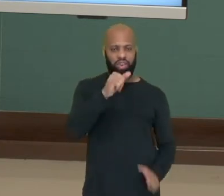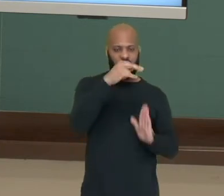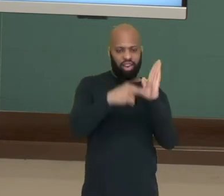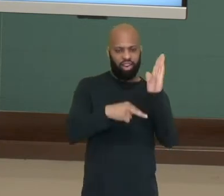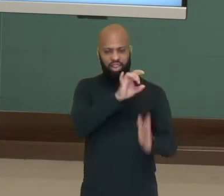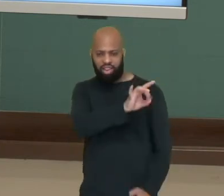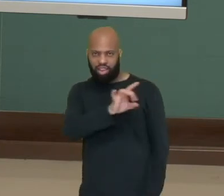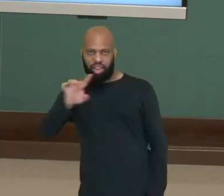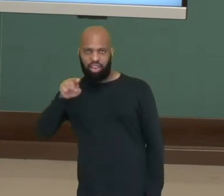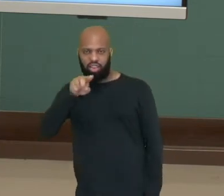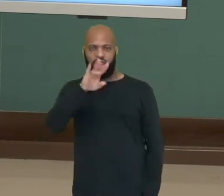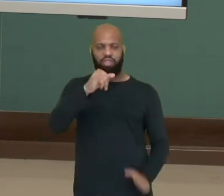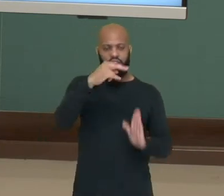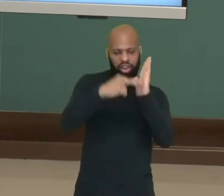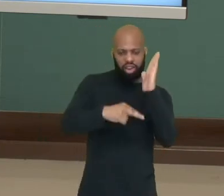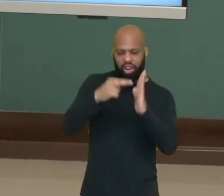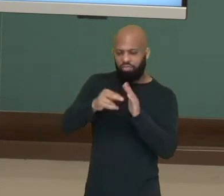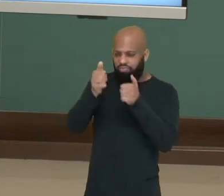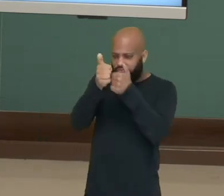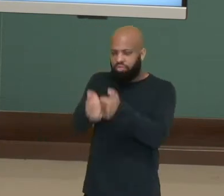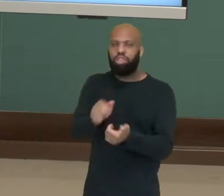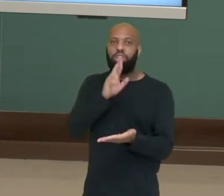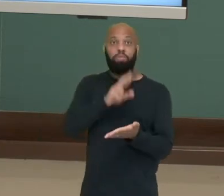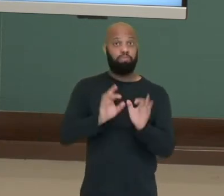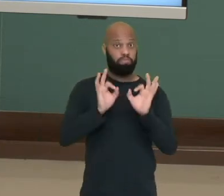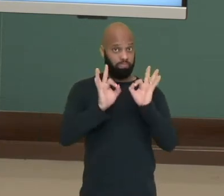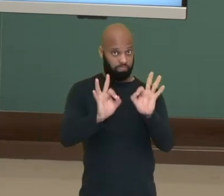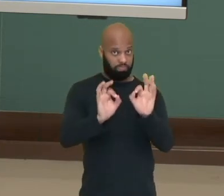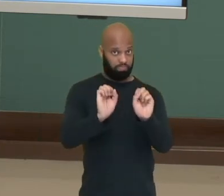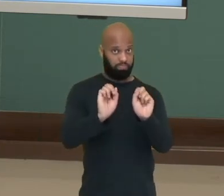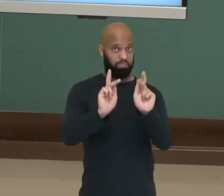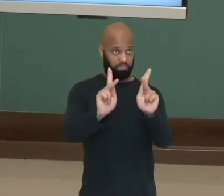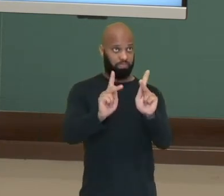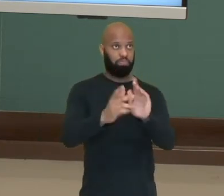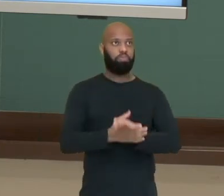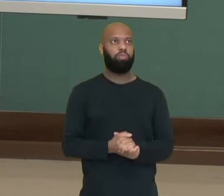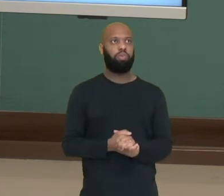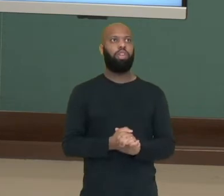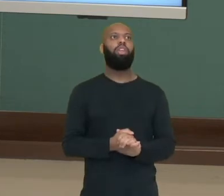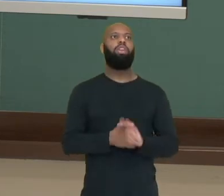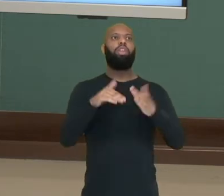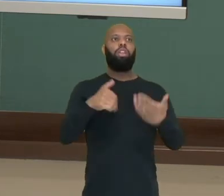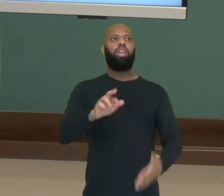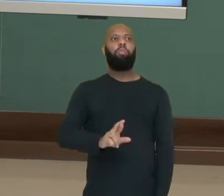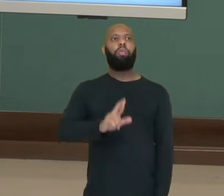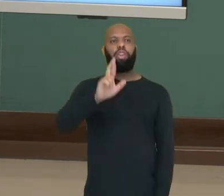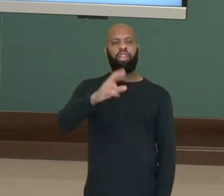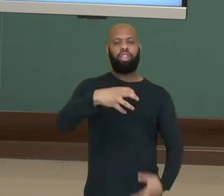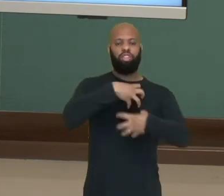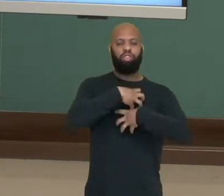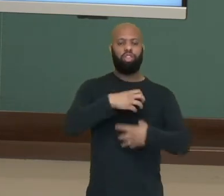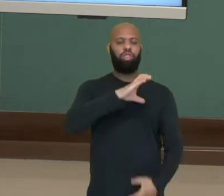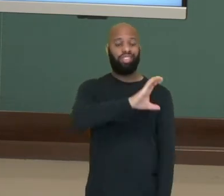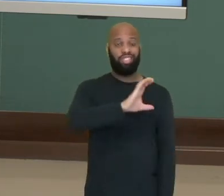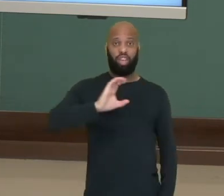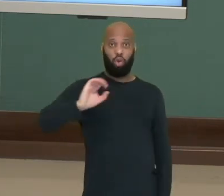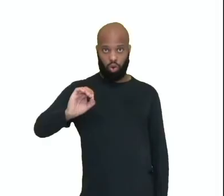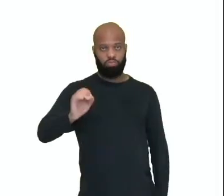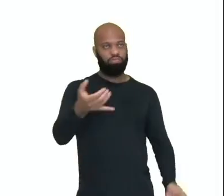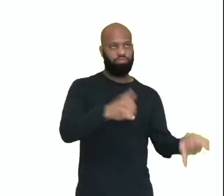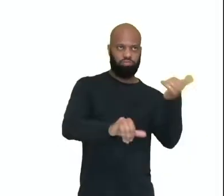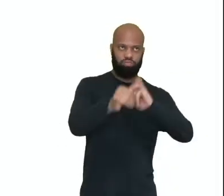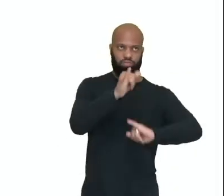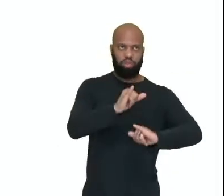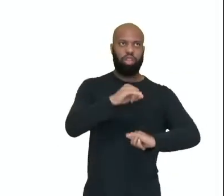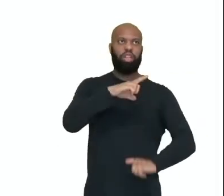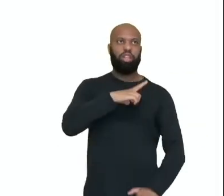uma delas para que você possa ler e responder bem certinho, ok? Então, vamos lá. Representado pela fórmula química